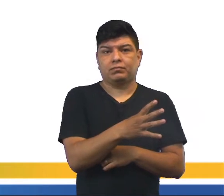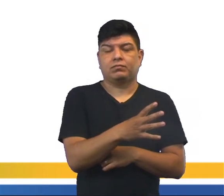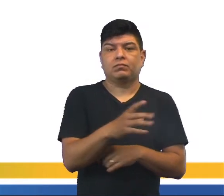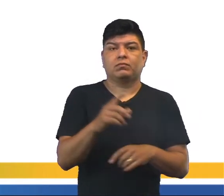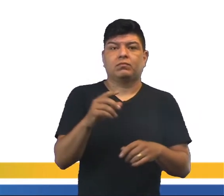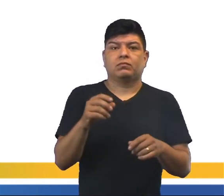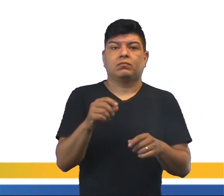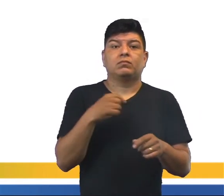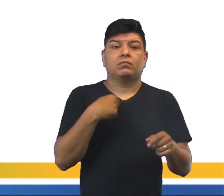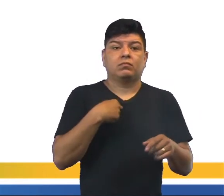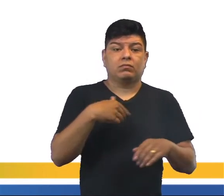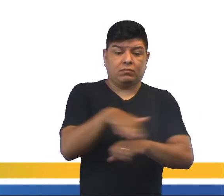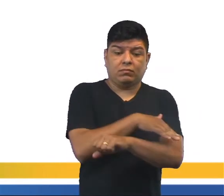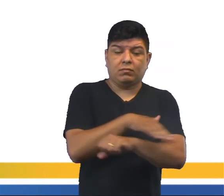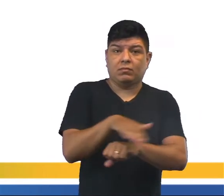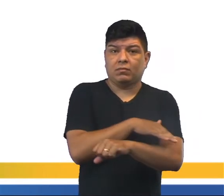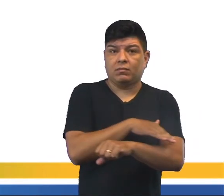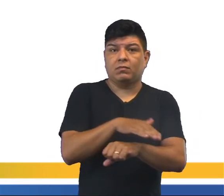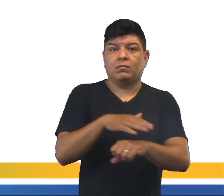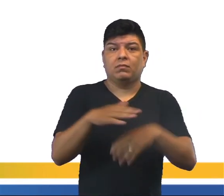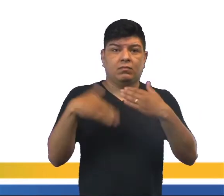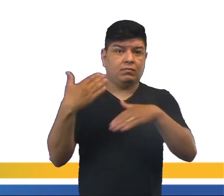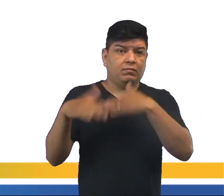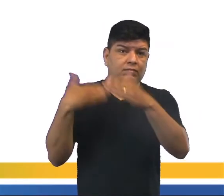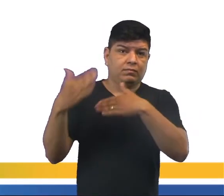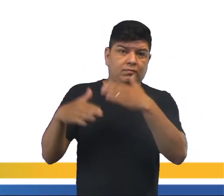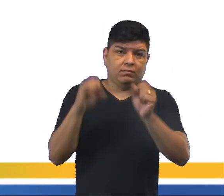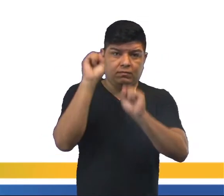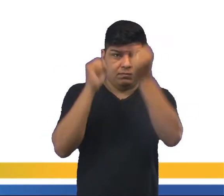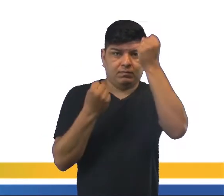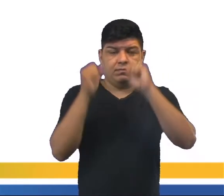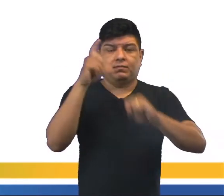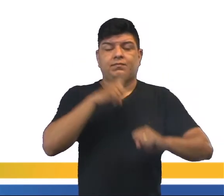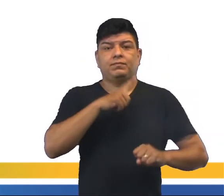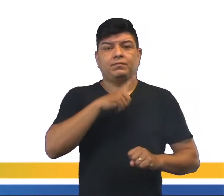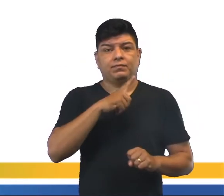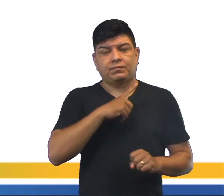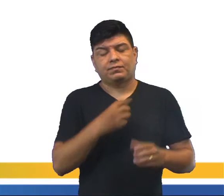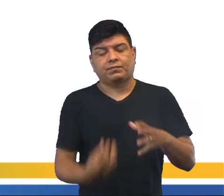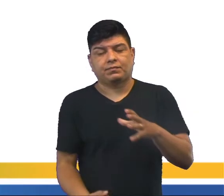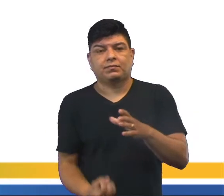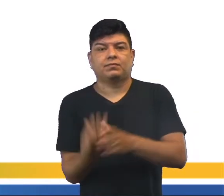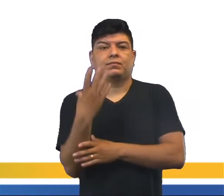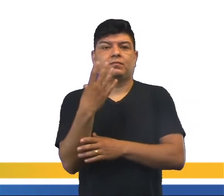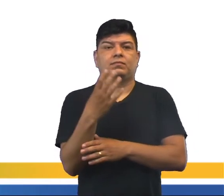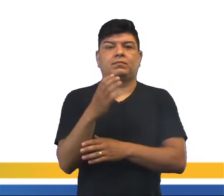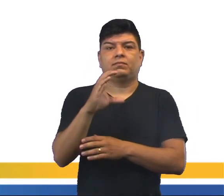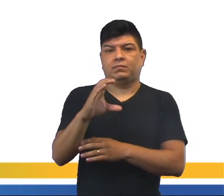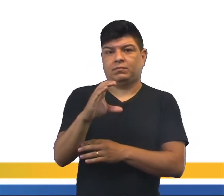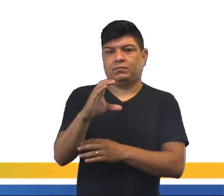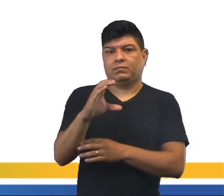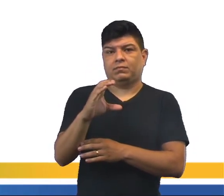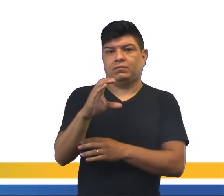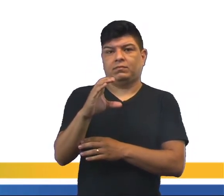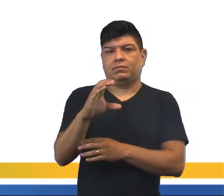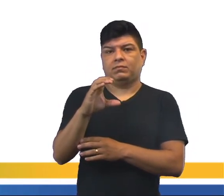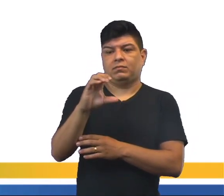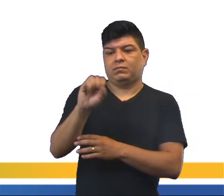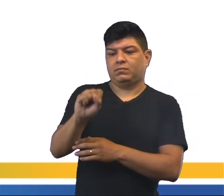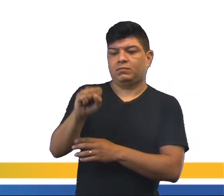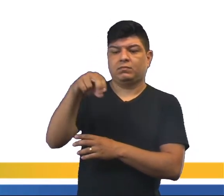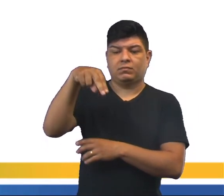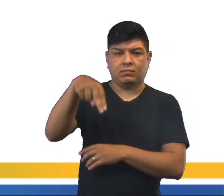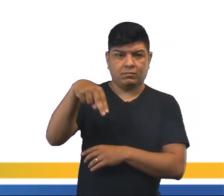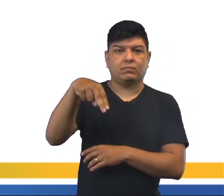investimentos em infraestrutura e ênfase no desenvolvimento industrial. A gente tem aí a criação da CSN, né, a